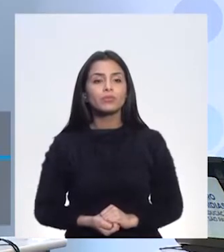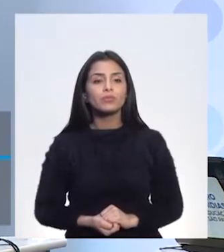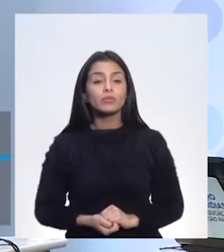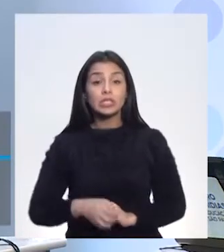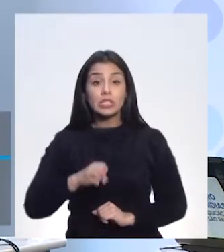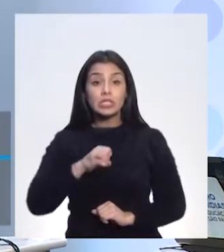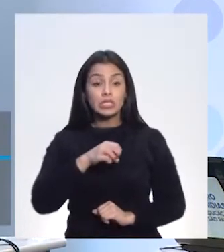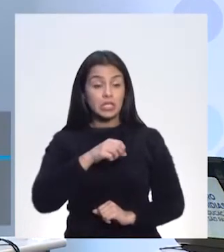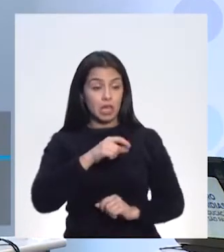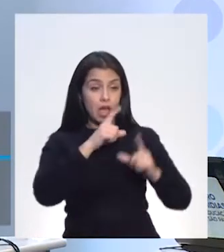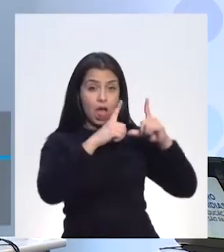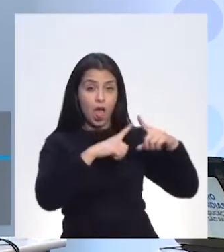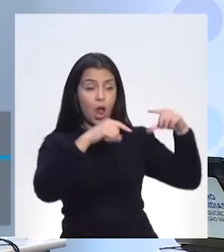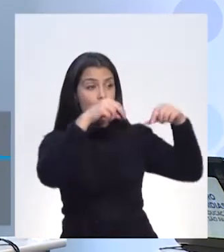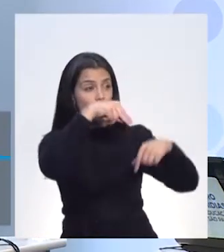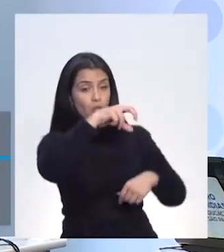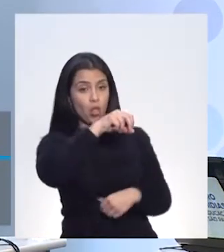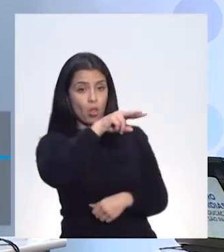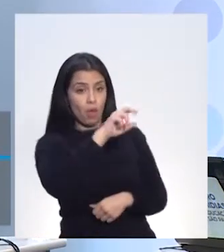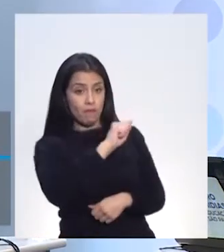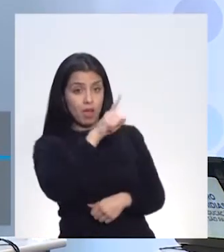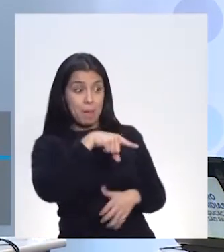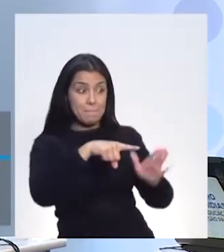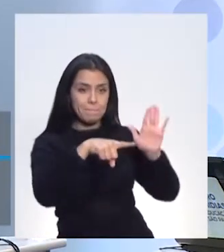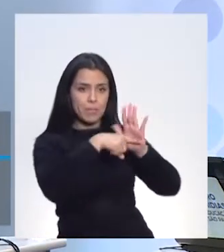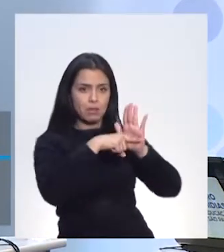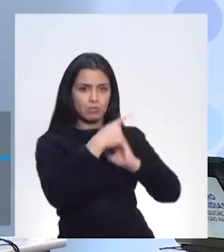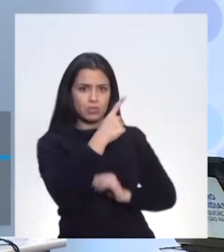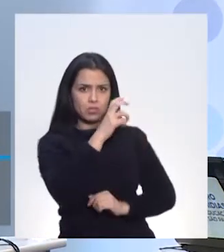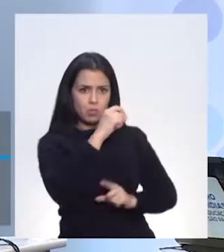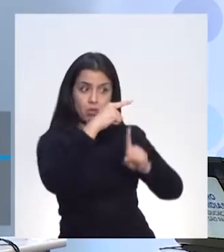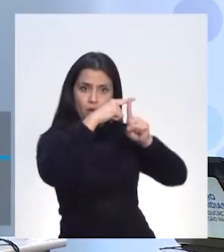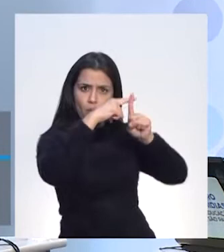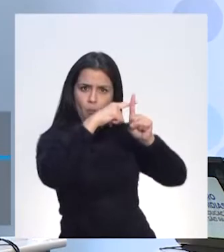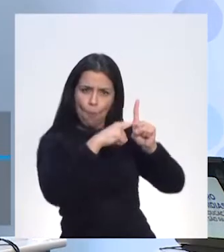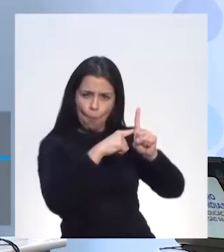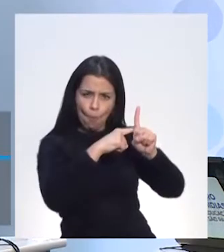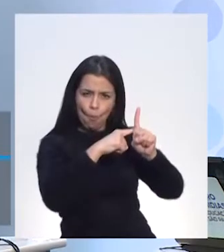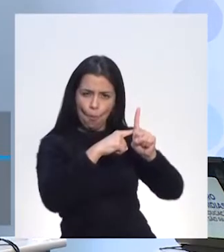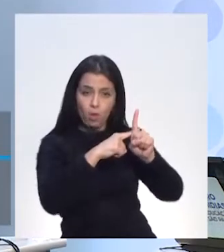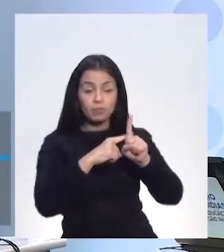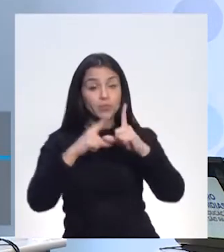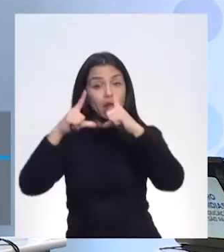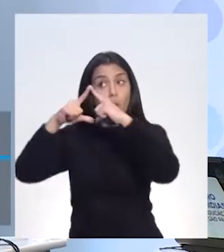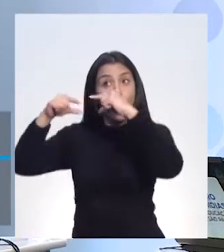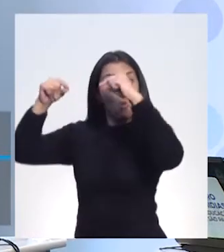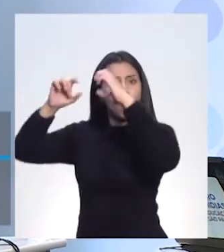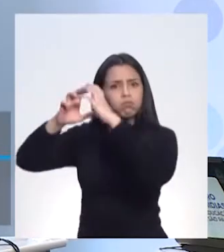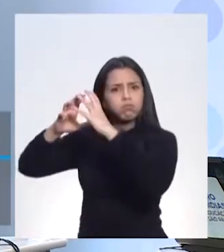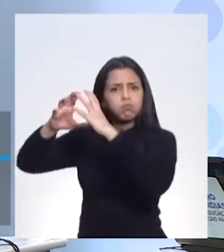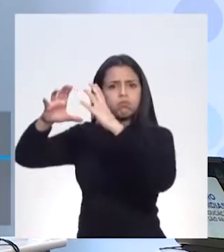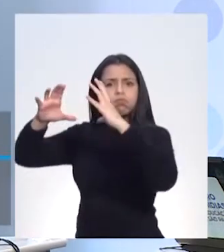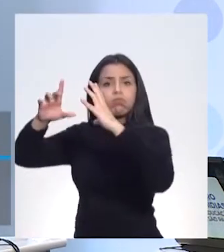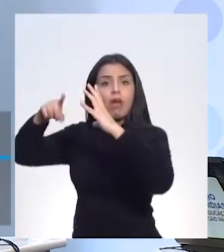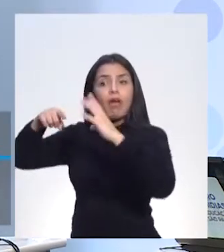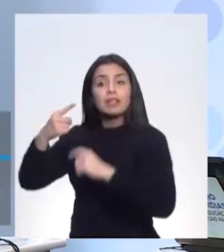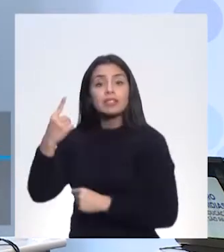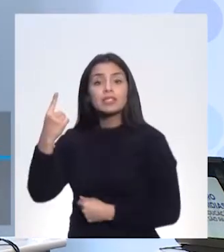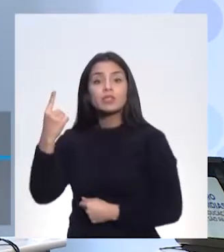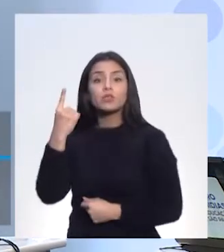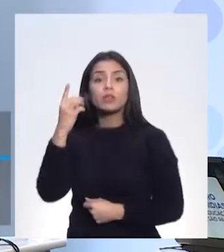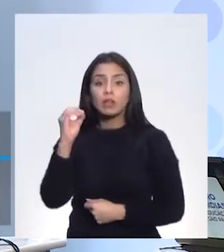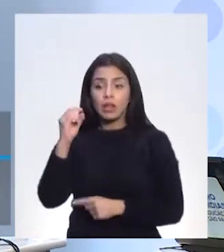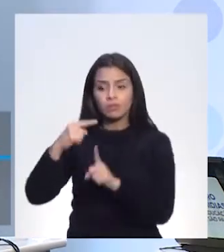lua nova de menos 150 graus Celsius até a lua cheia a 110 graus Celsius, no eixo